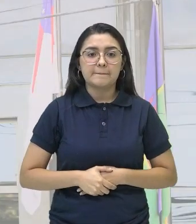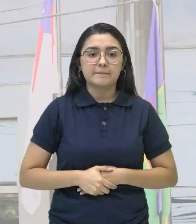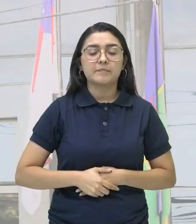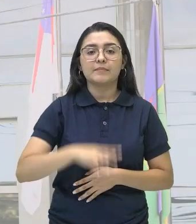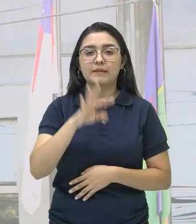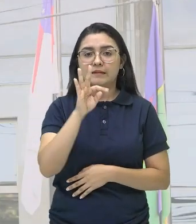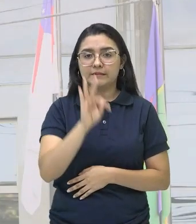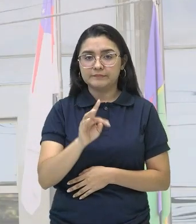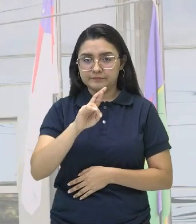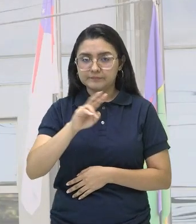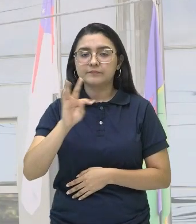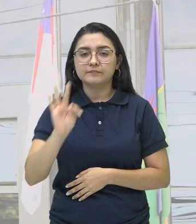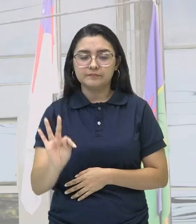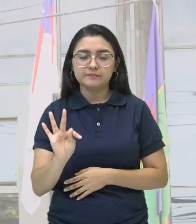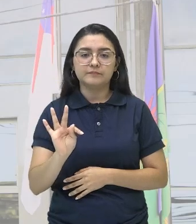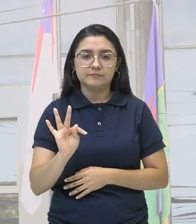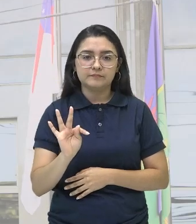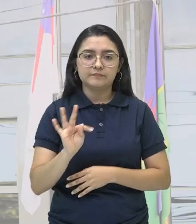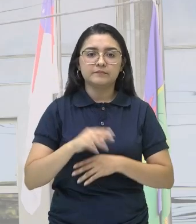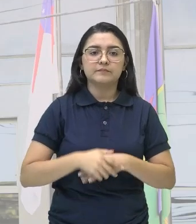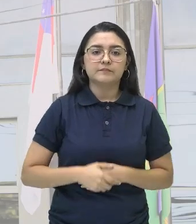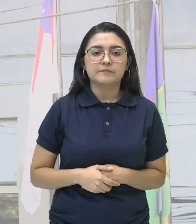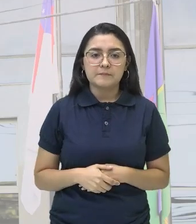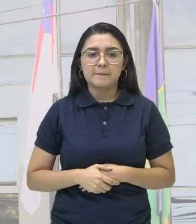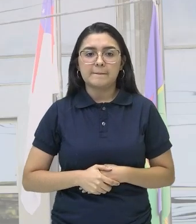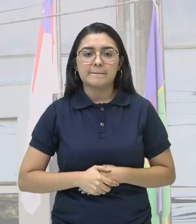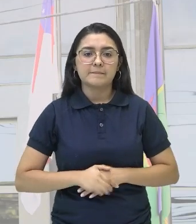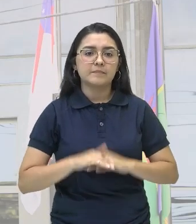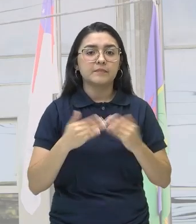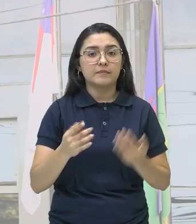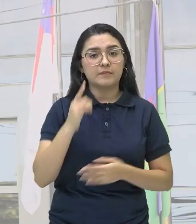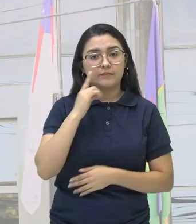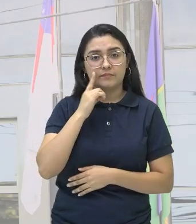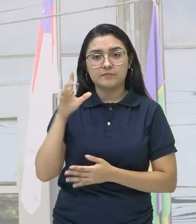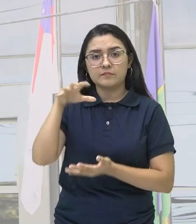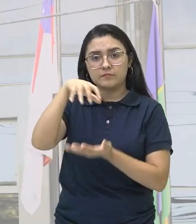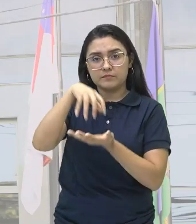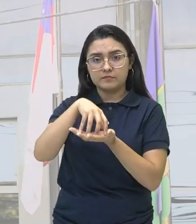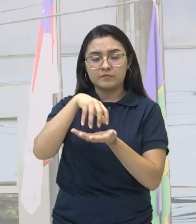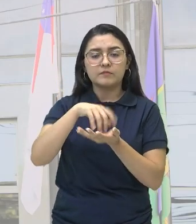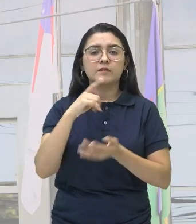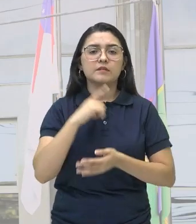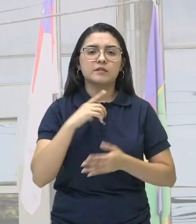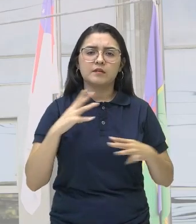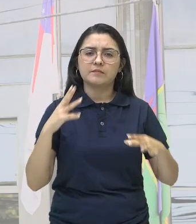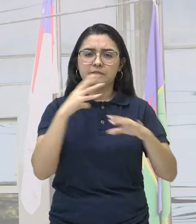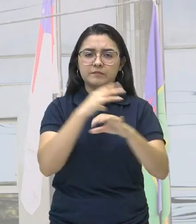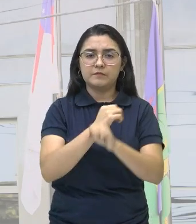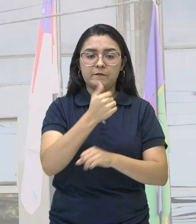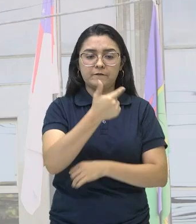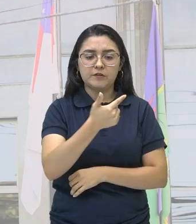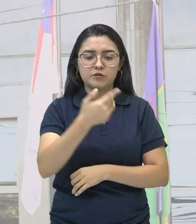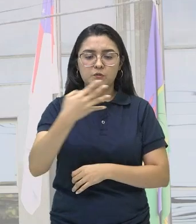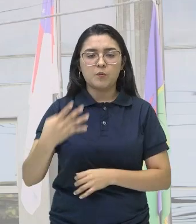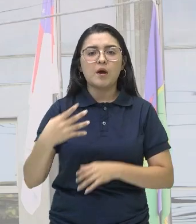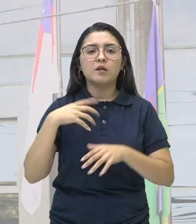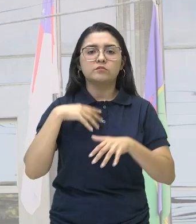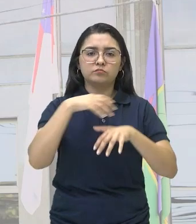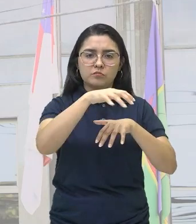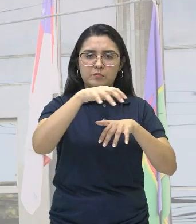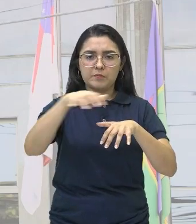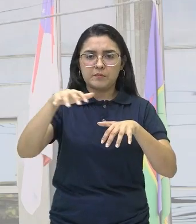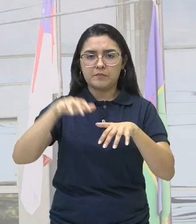TRT, Tribunal Regional do Trabalho. Como este, existem 24 espalhados por todo